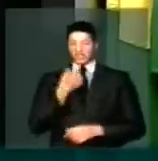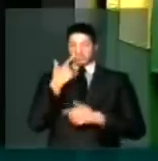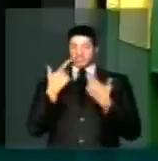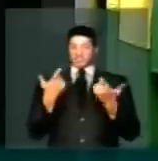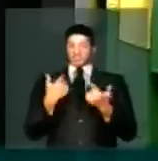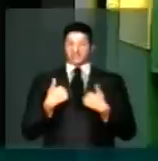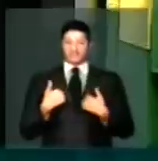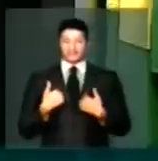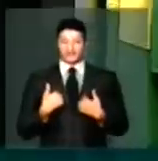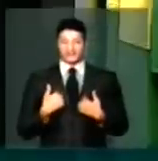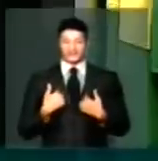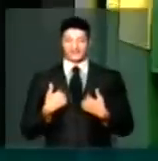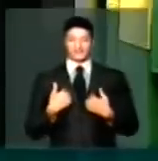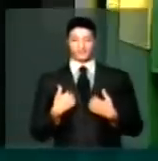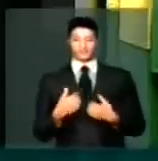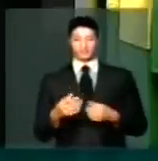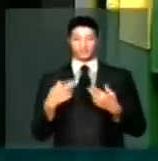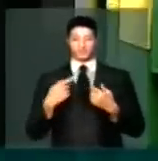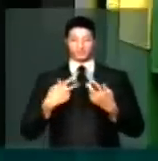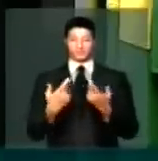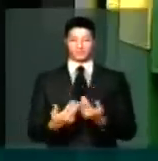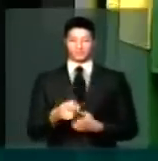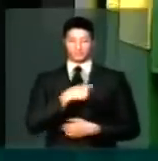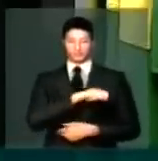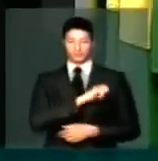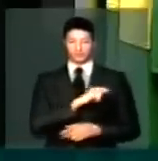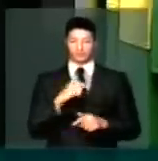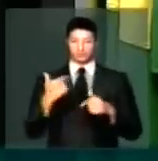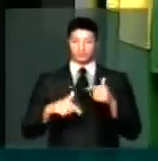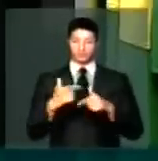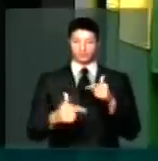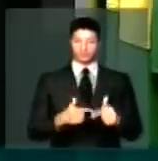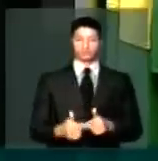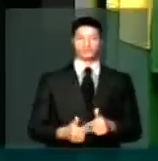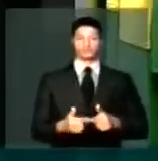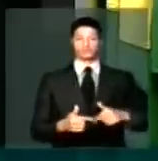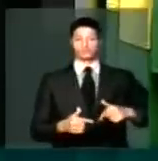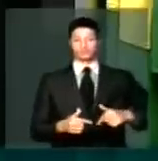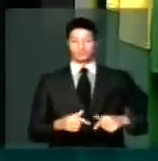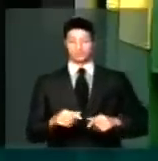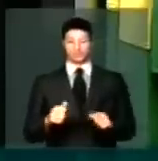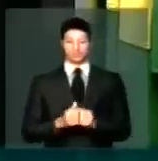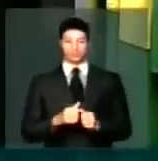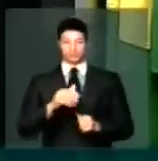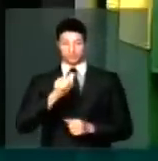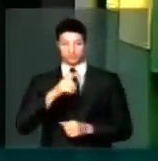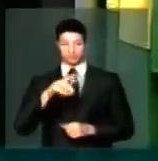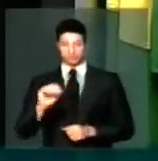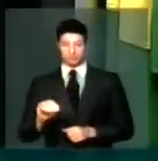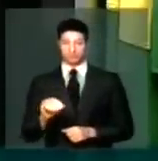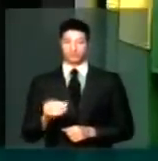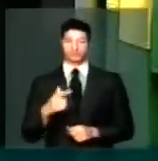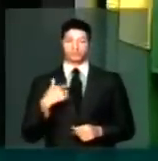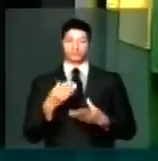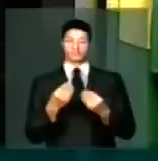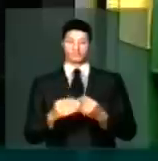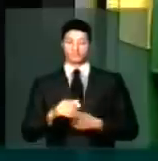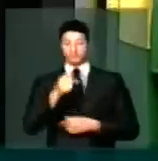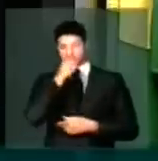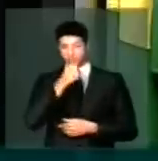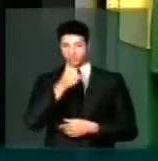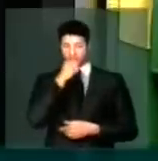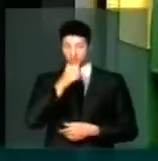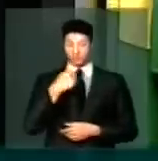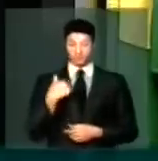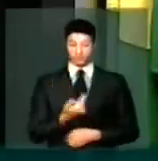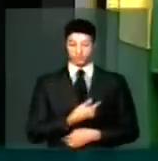estranho. Como delegado e participando de muitas ações e de muitas